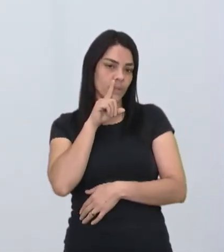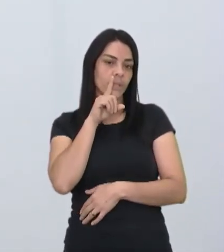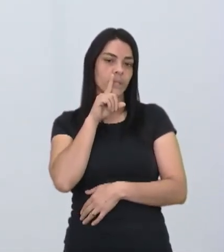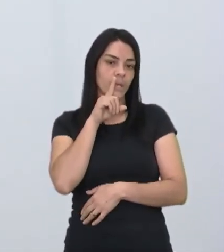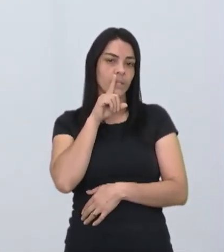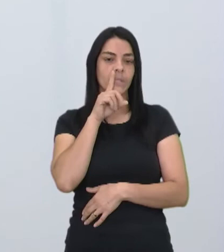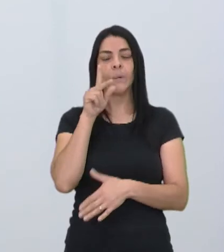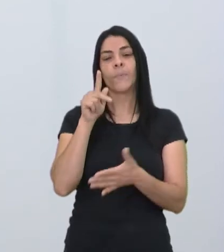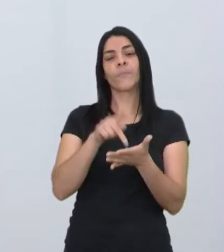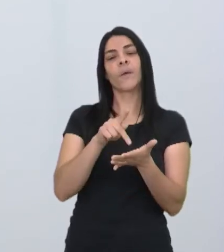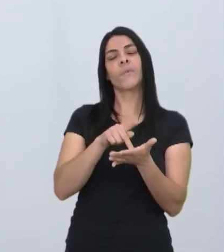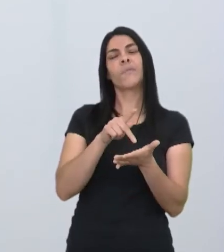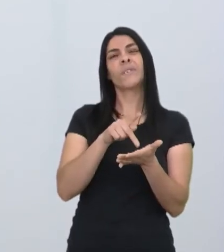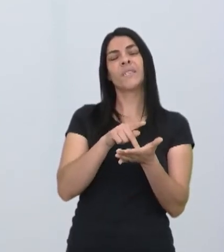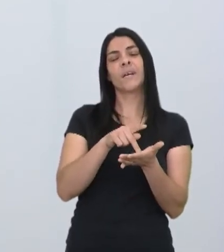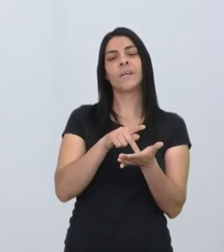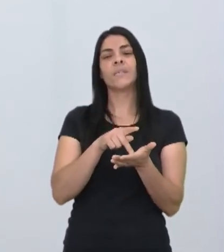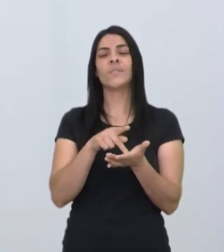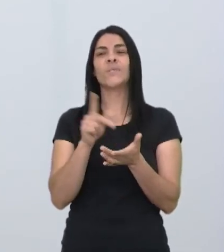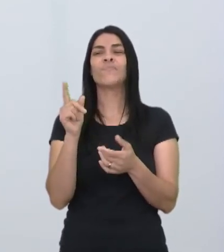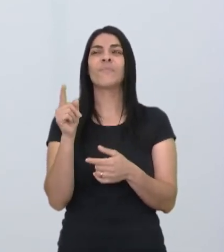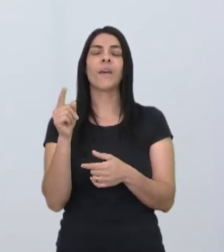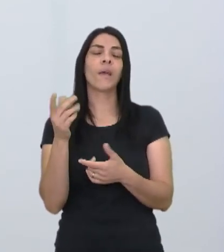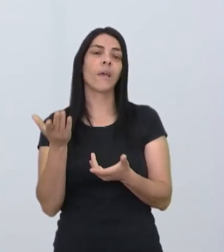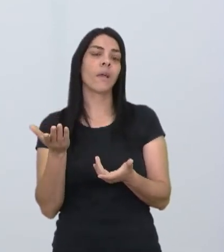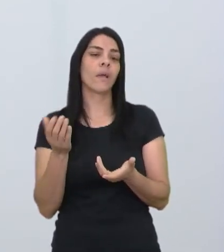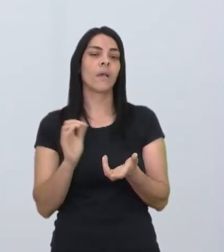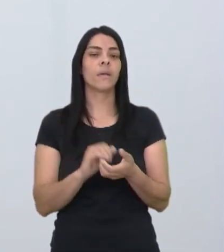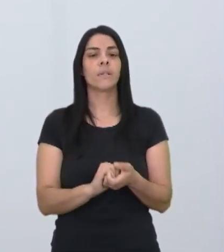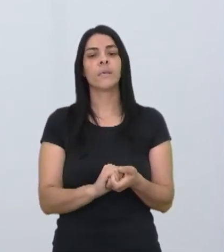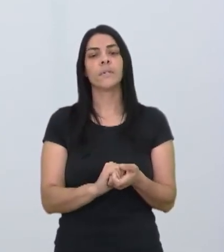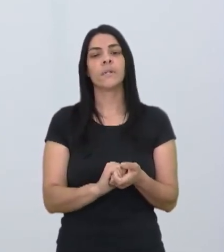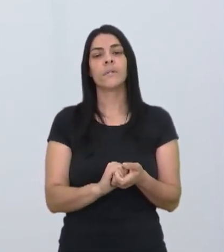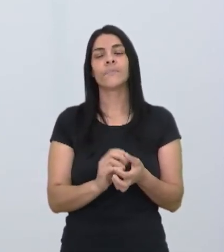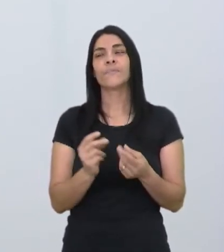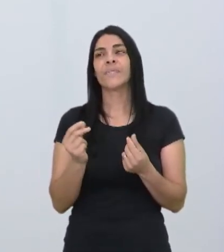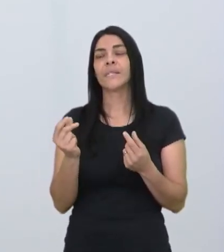na verdade, aí o